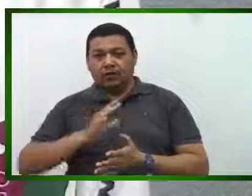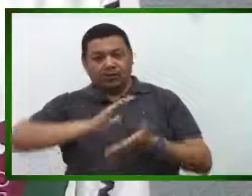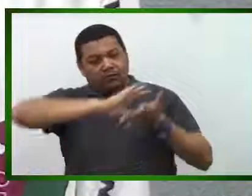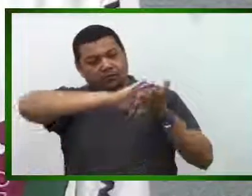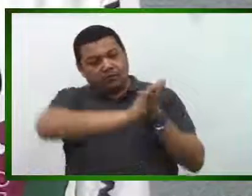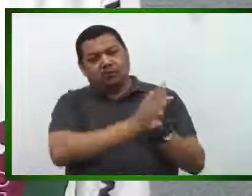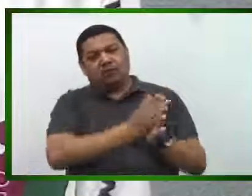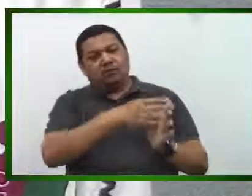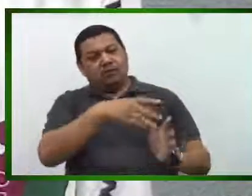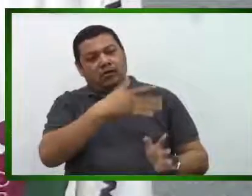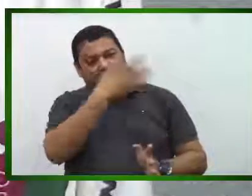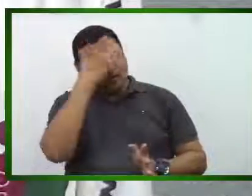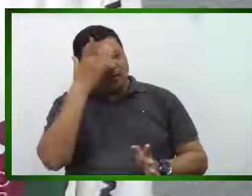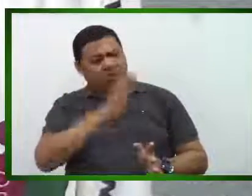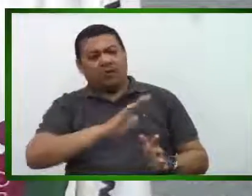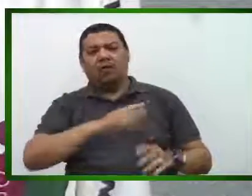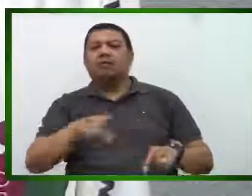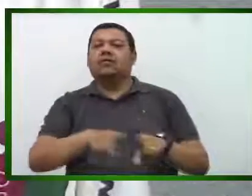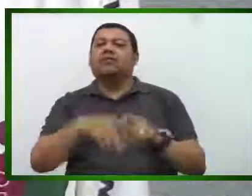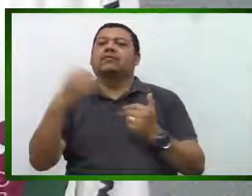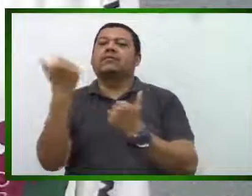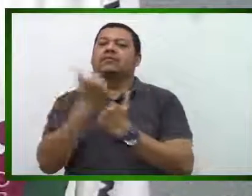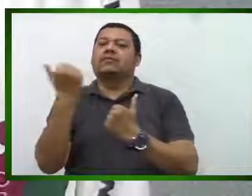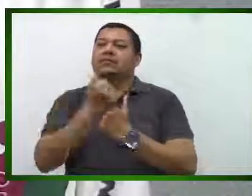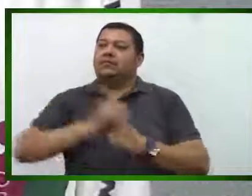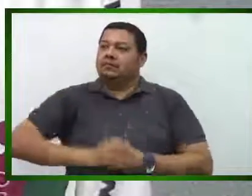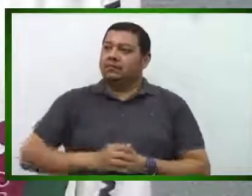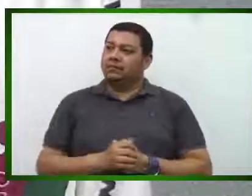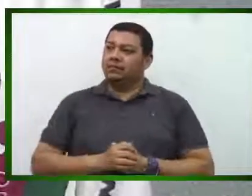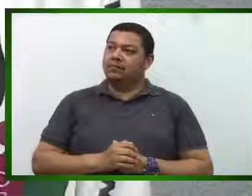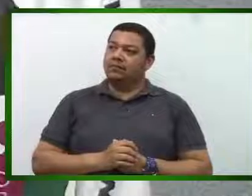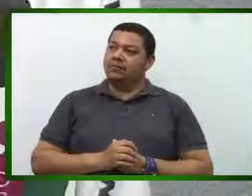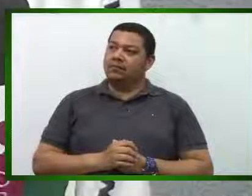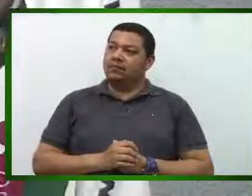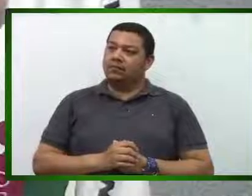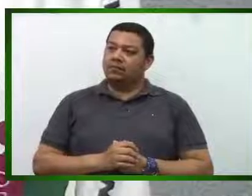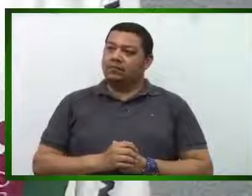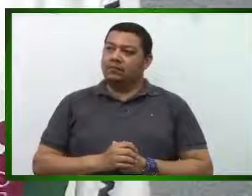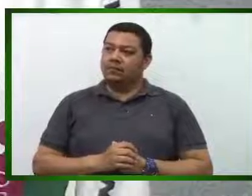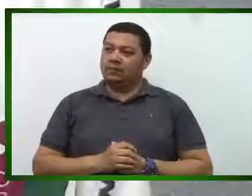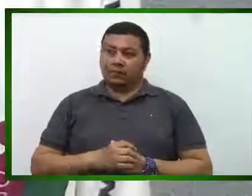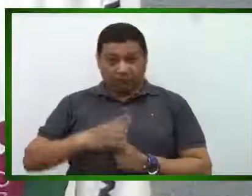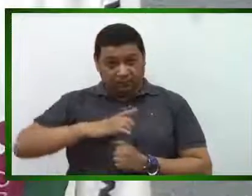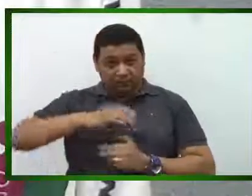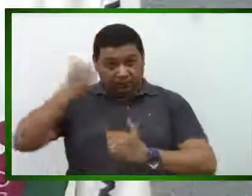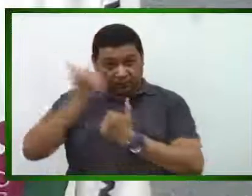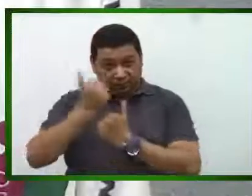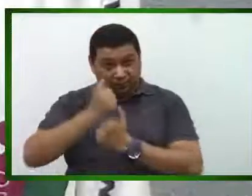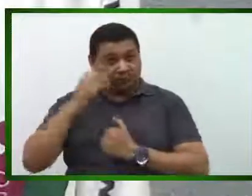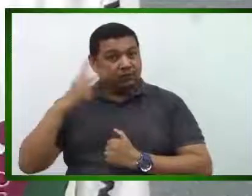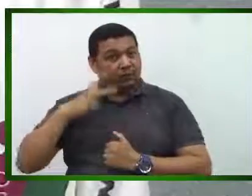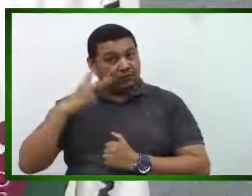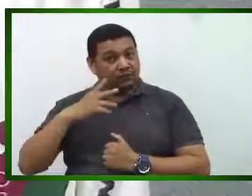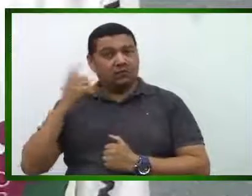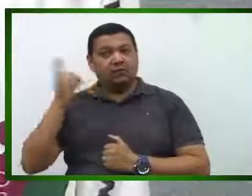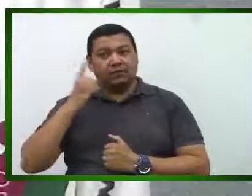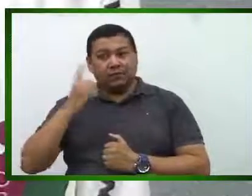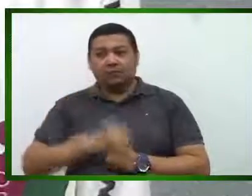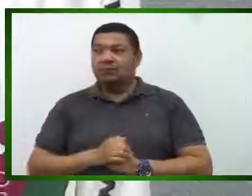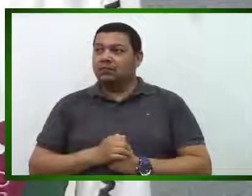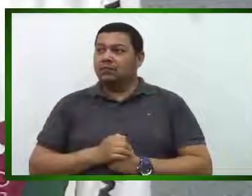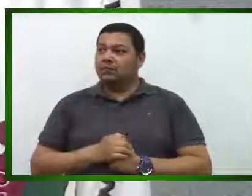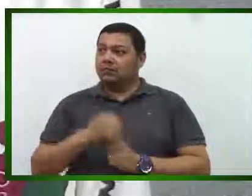do político, ou até mesmo de assessores por parlamentares, de ser assessores de deputados, de vereadores,